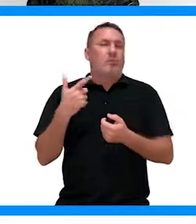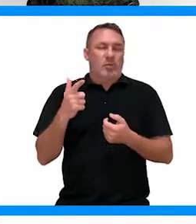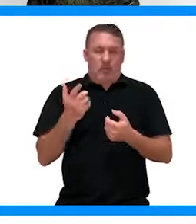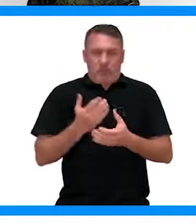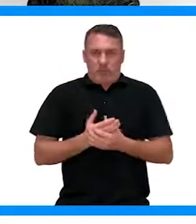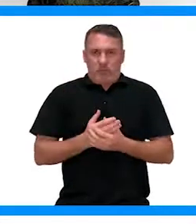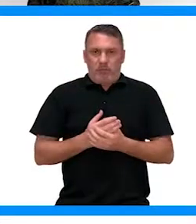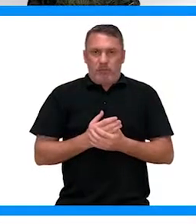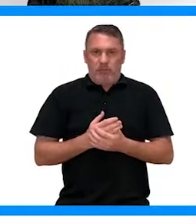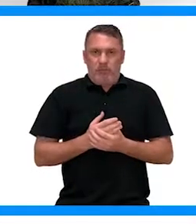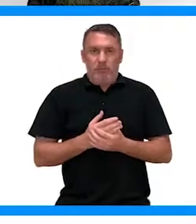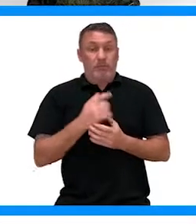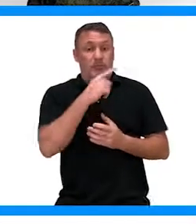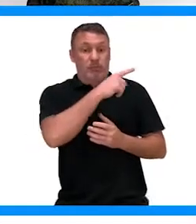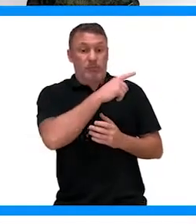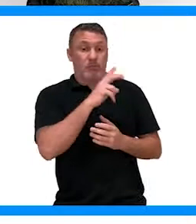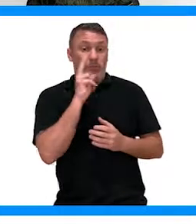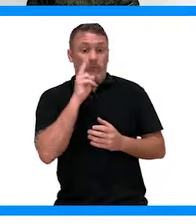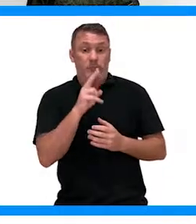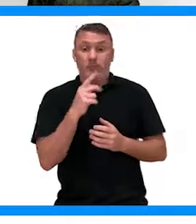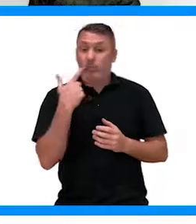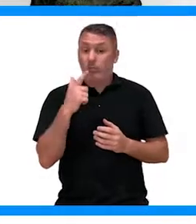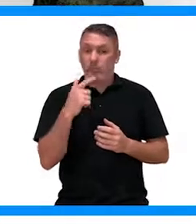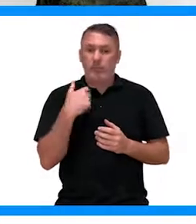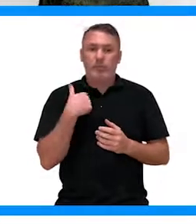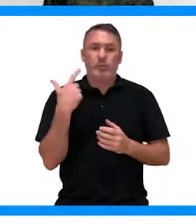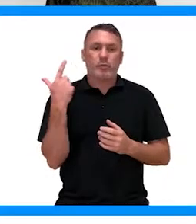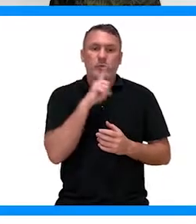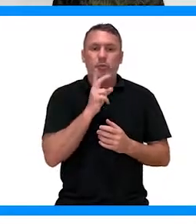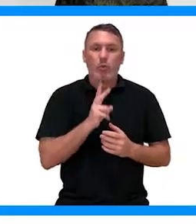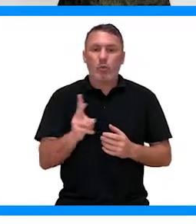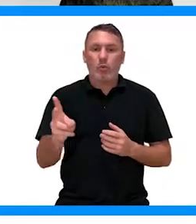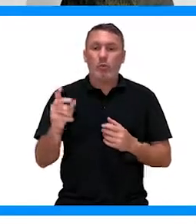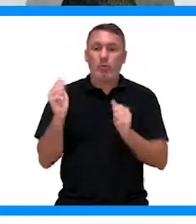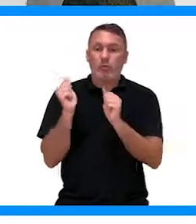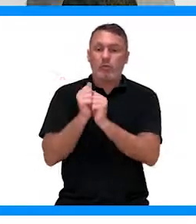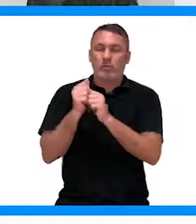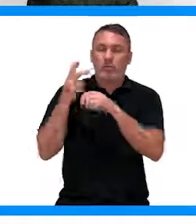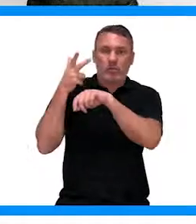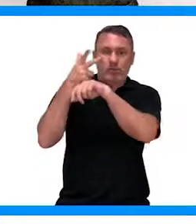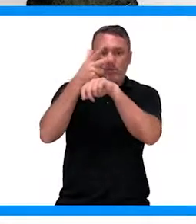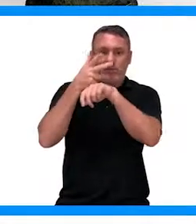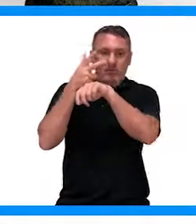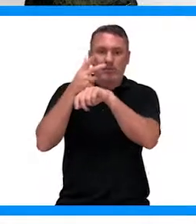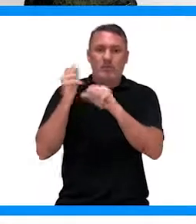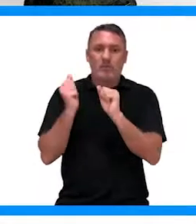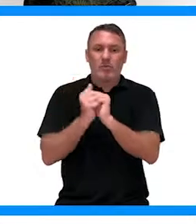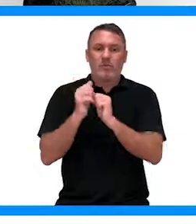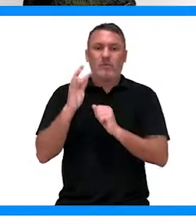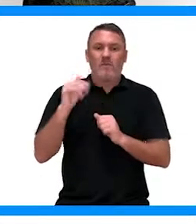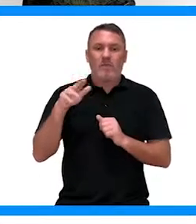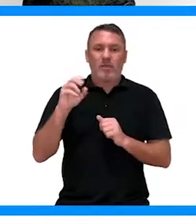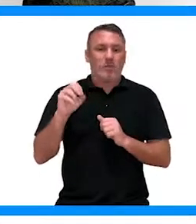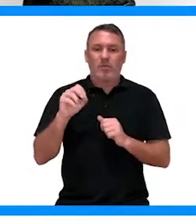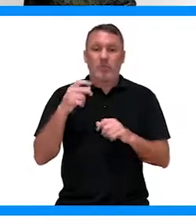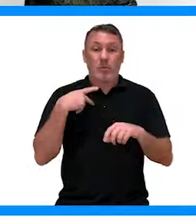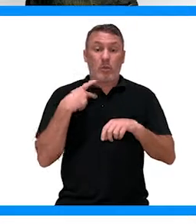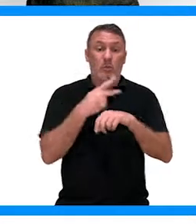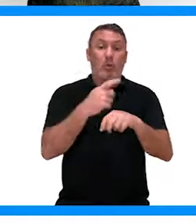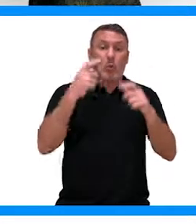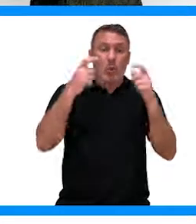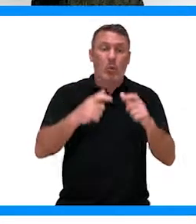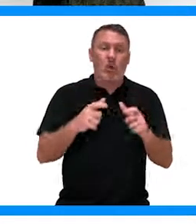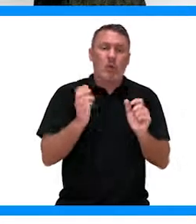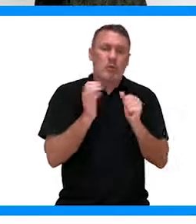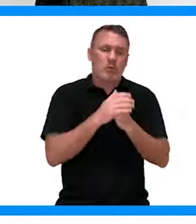jorro de pranto, num colapso incontrolável. Não tive condições de prosseguir com o cinegrafista Fernando Calixto.